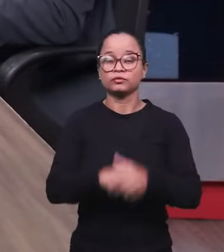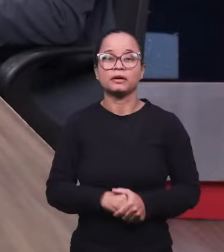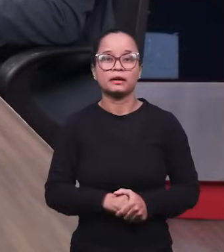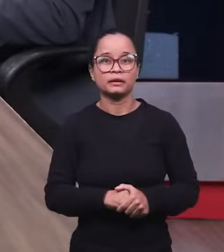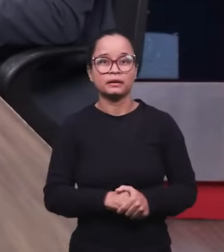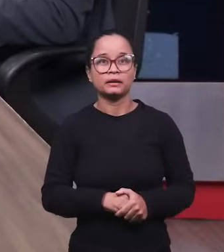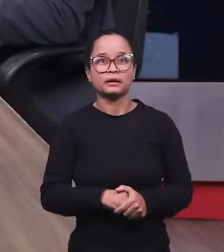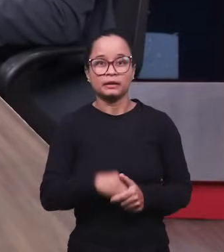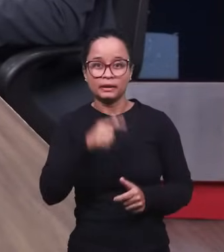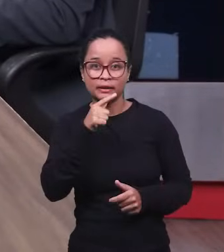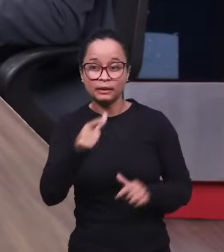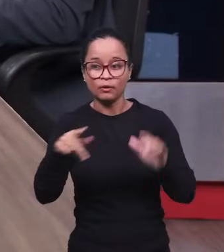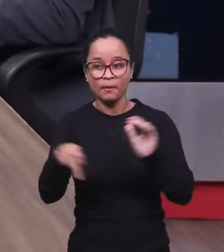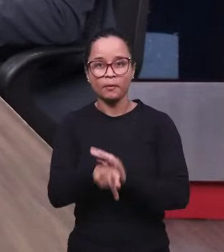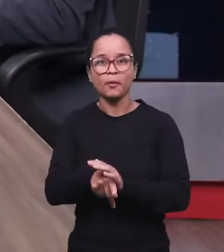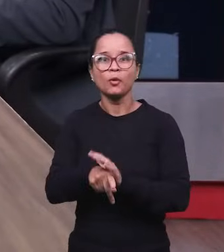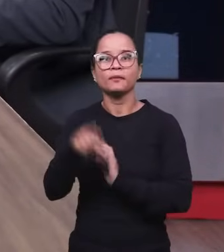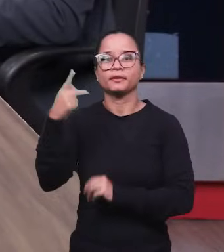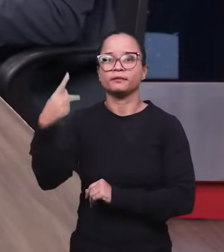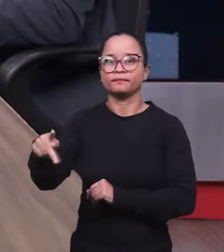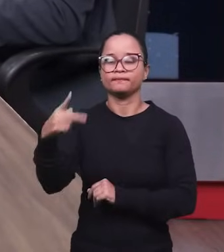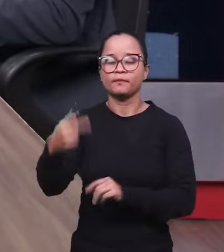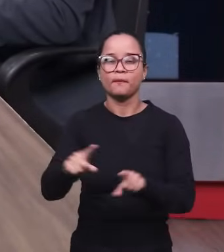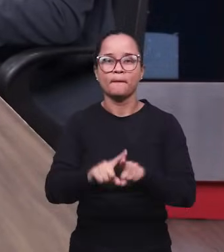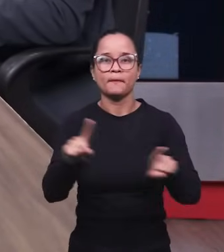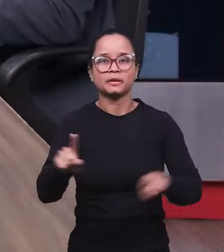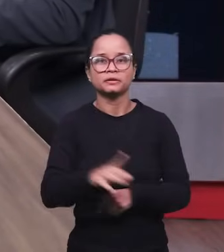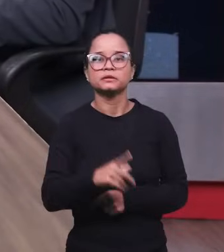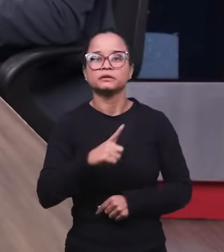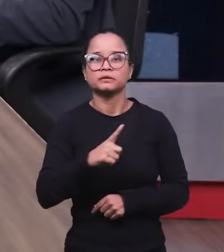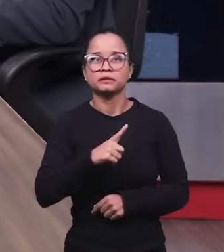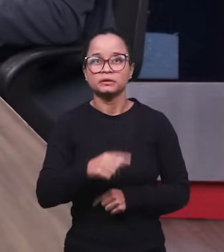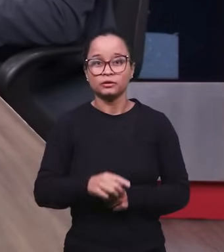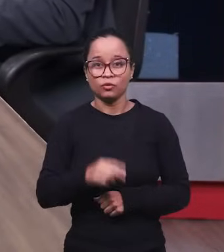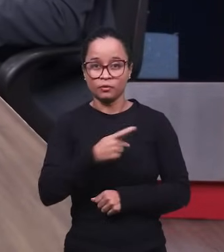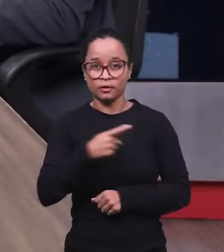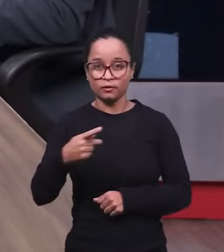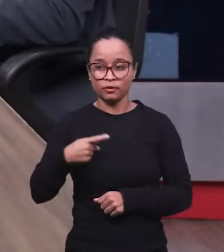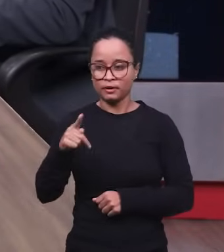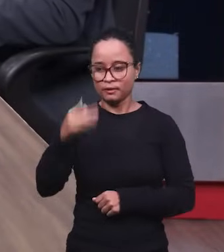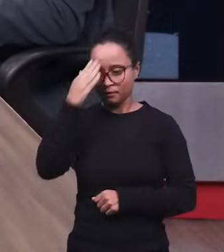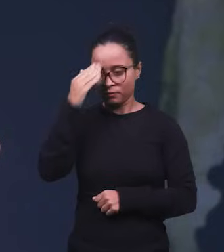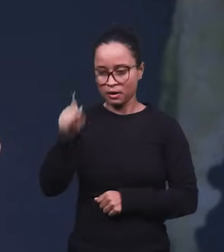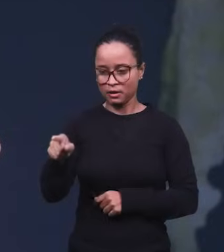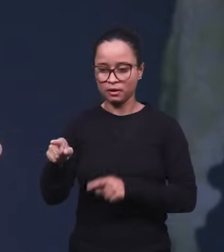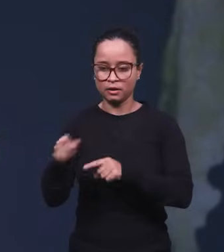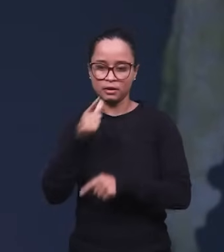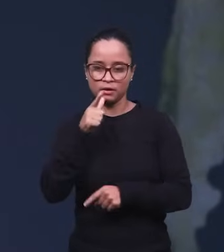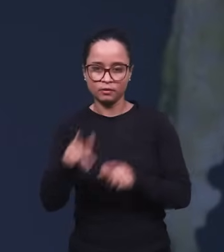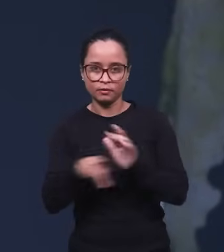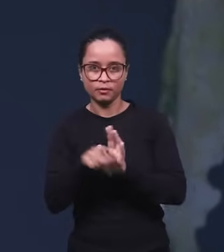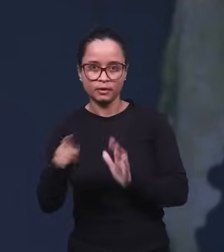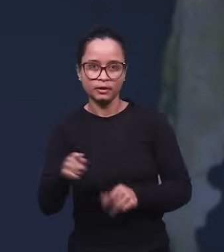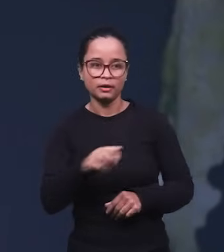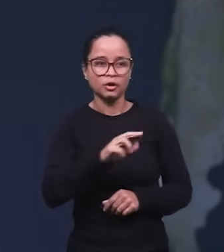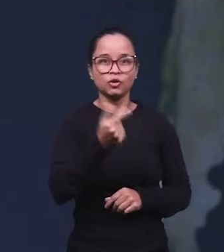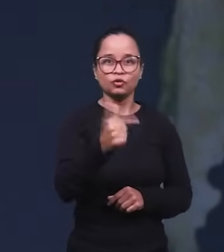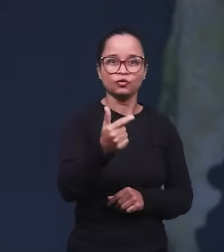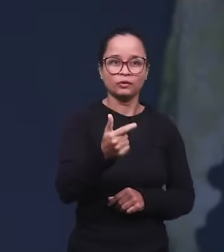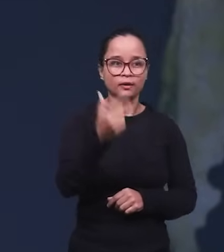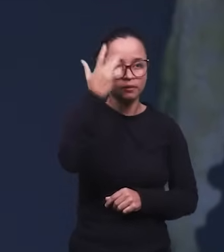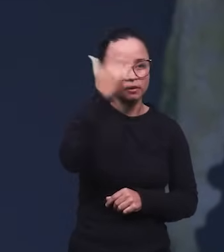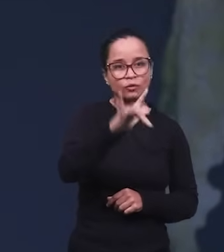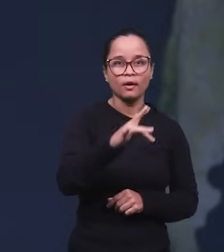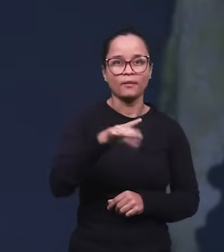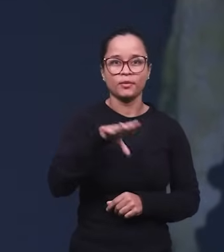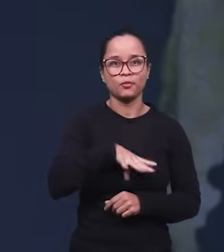língua local, que era o Swahili. Mas tinha que, o pastor que falava o Swahili não falava português. Aí o que eu fiz? Tive que ficar no